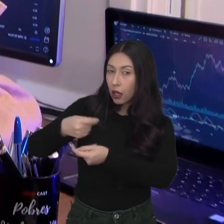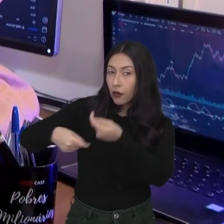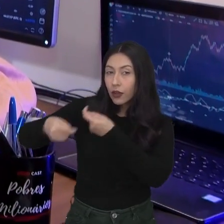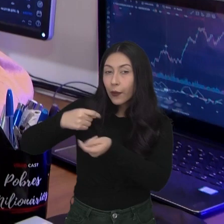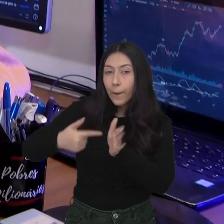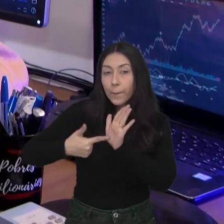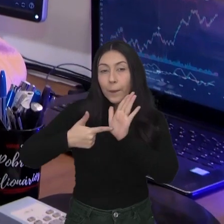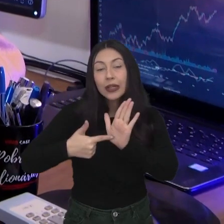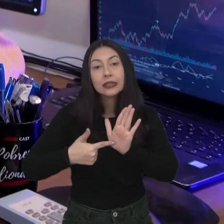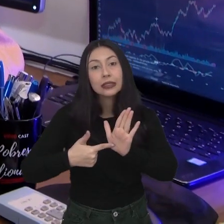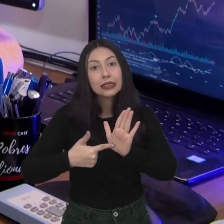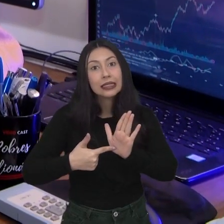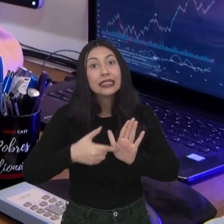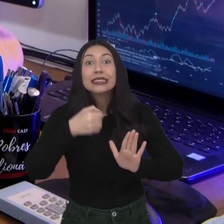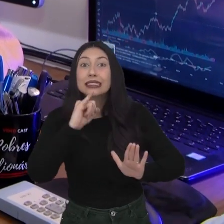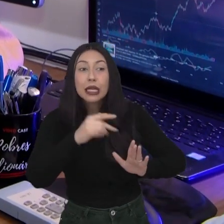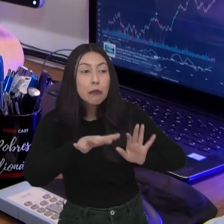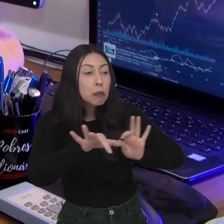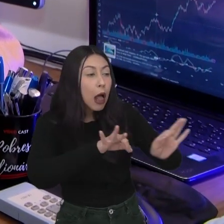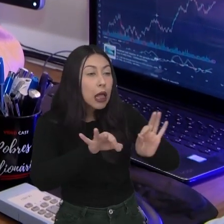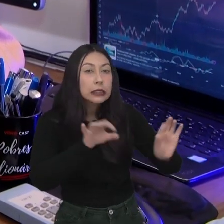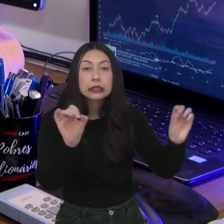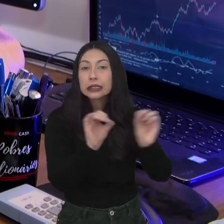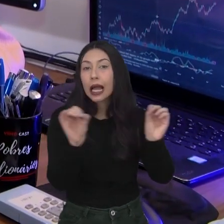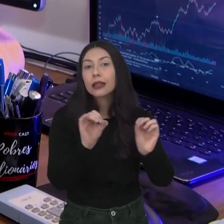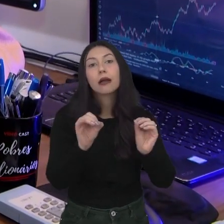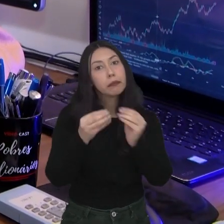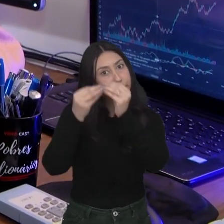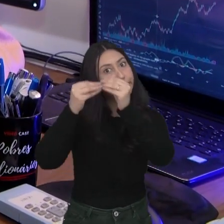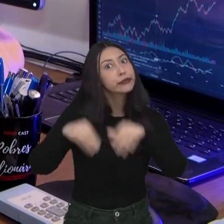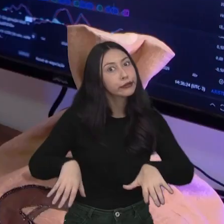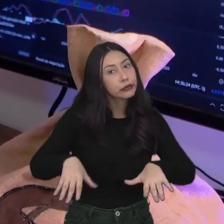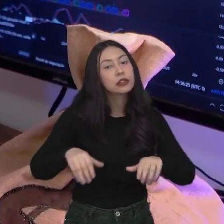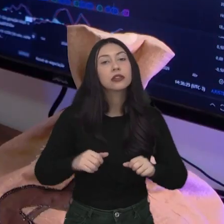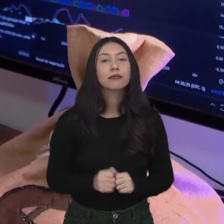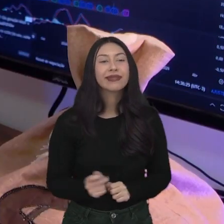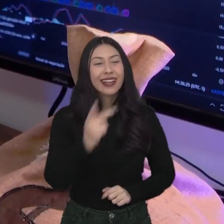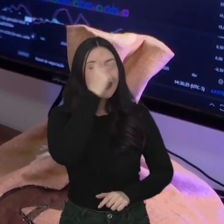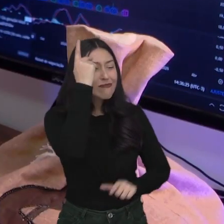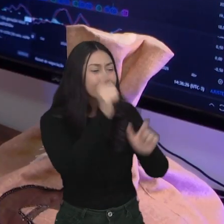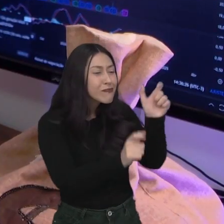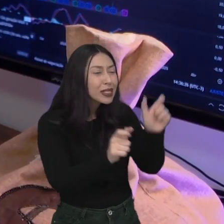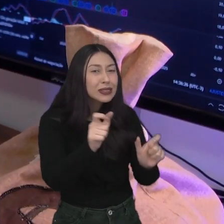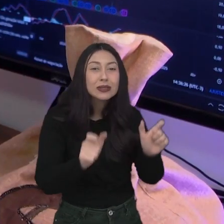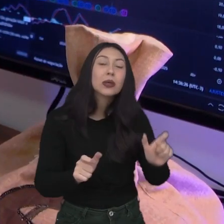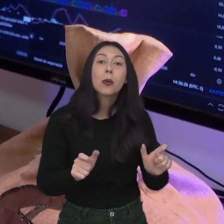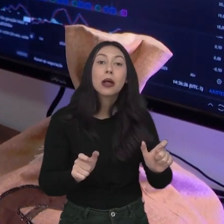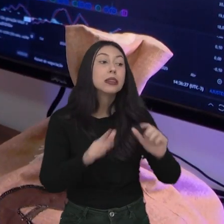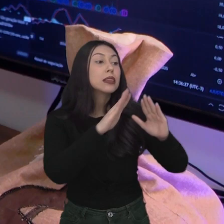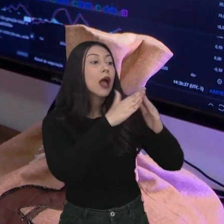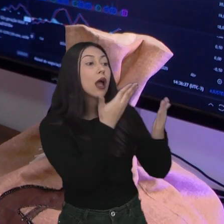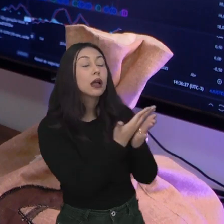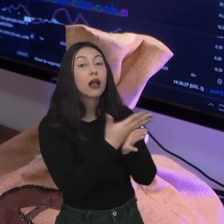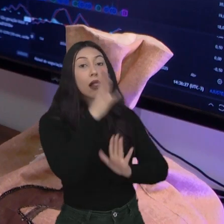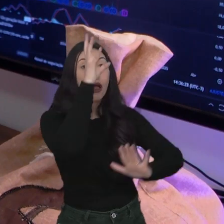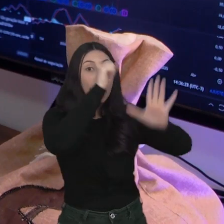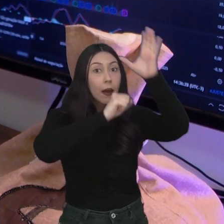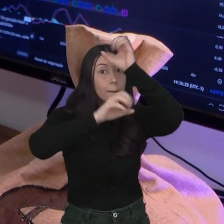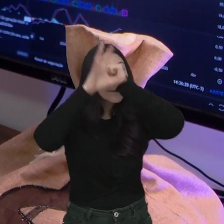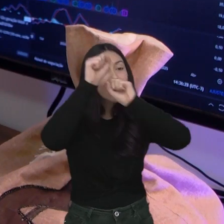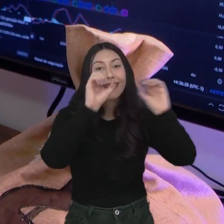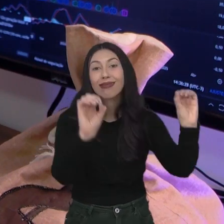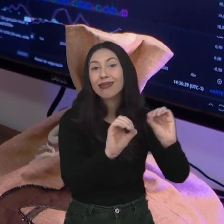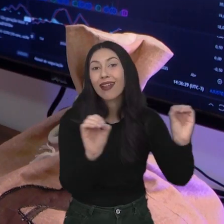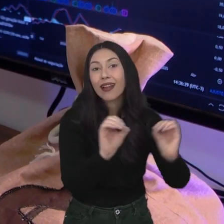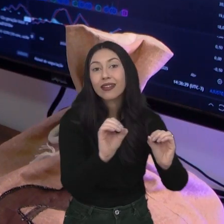financeiro, a falta de planejamento pode impactar o orçamento das famílias. Como as pessoas não têm educação financeira na escola, ao chegar